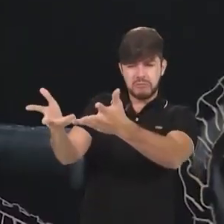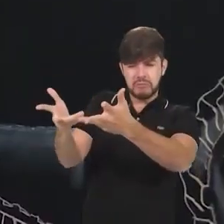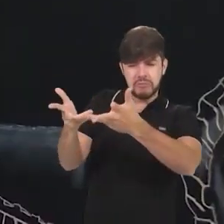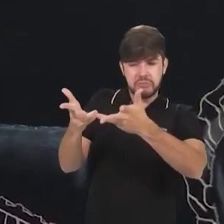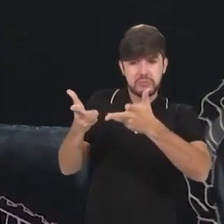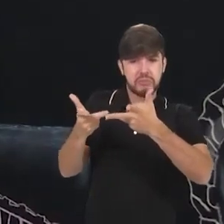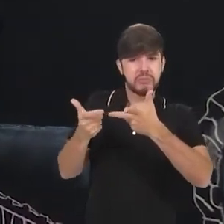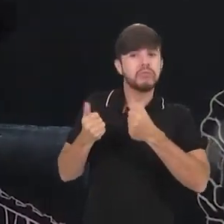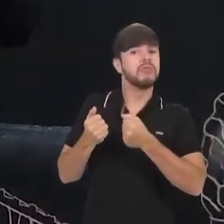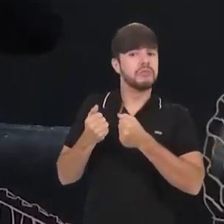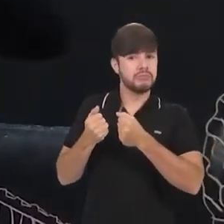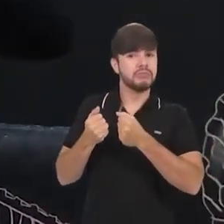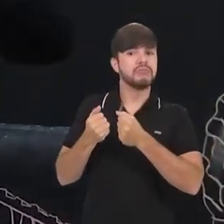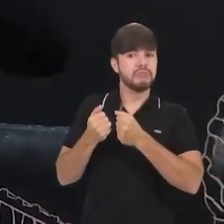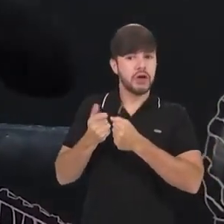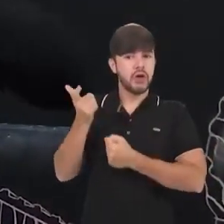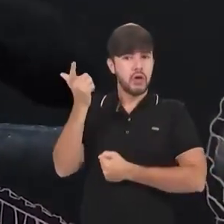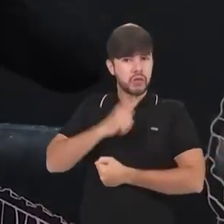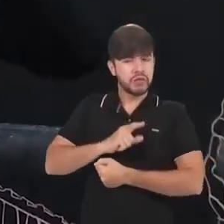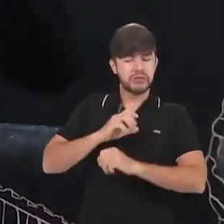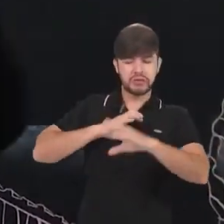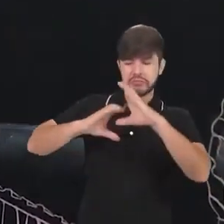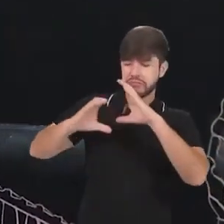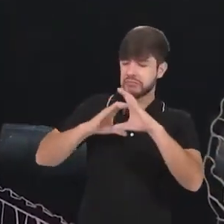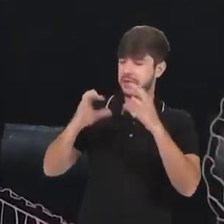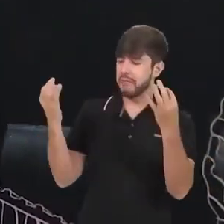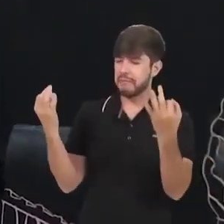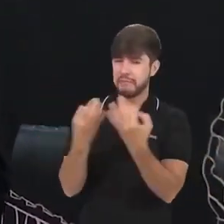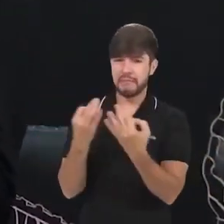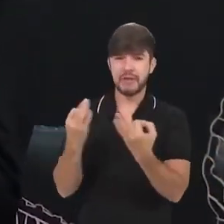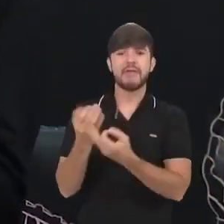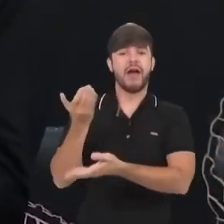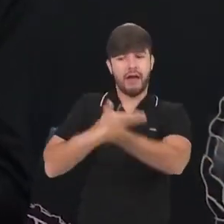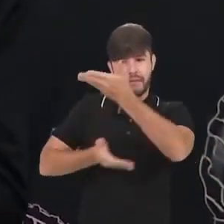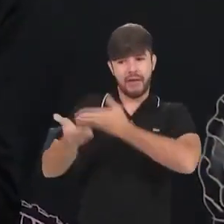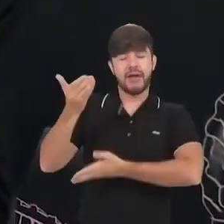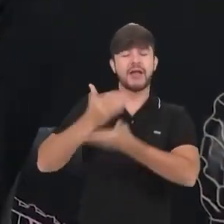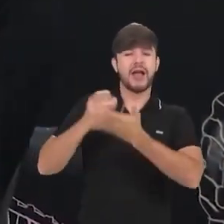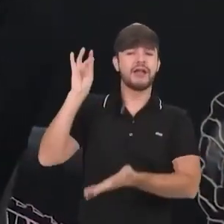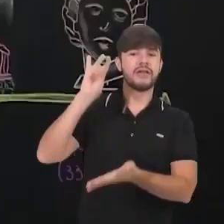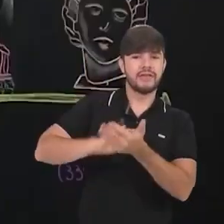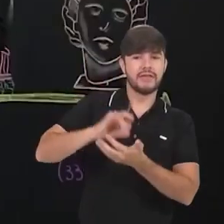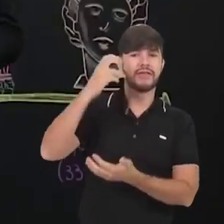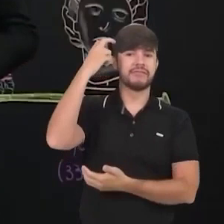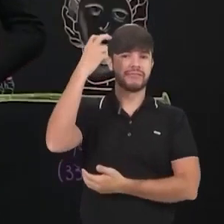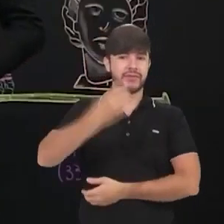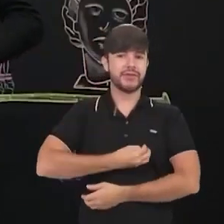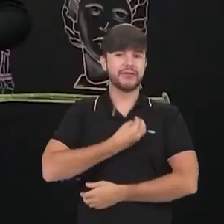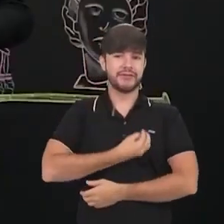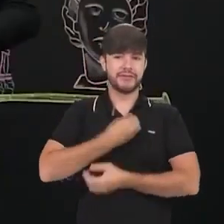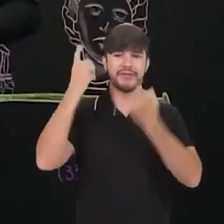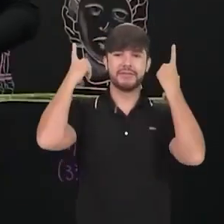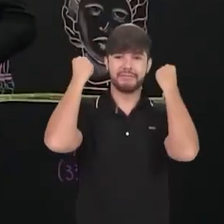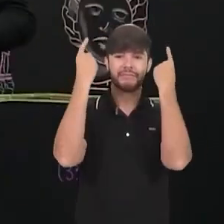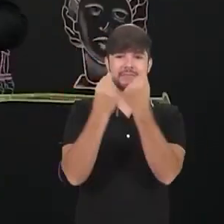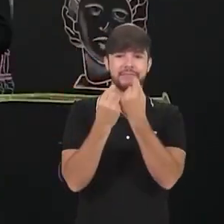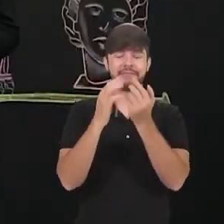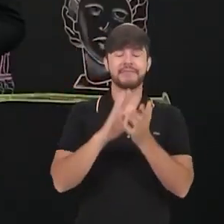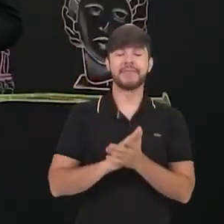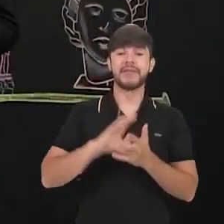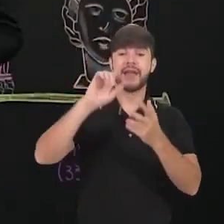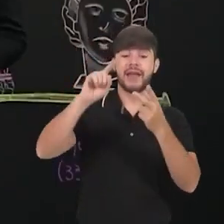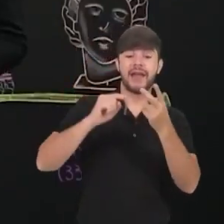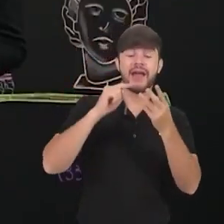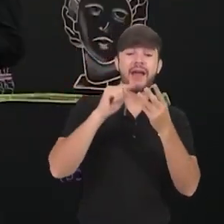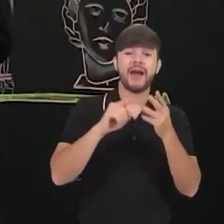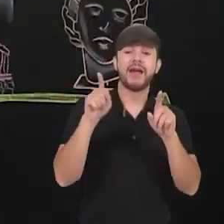ser grego era dominar essa língua e fazer parte dessa cultura e desses costumes. Um outro elemento